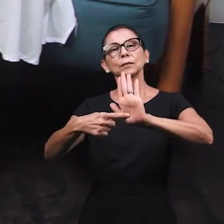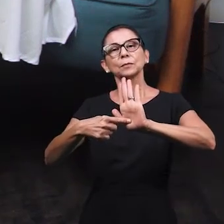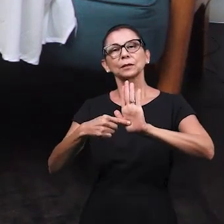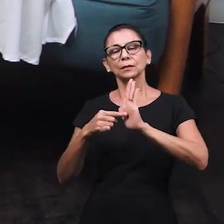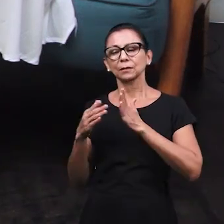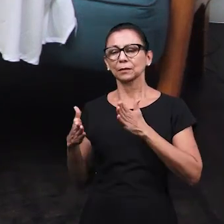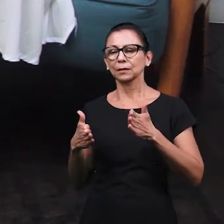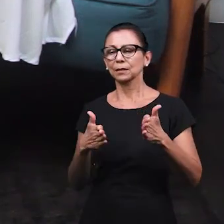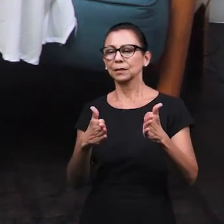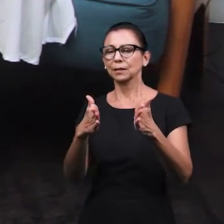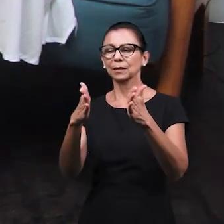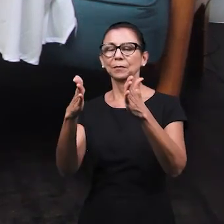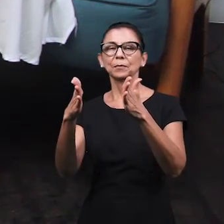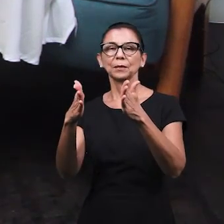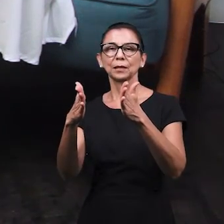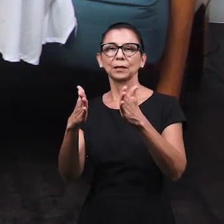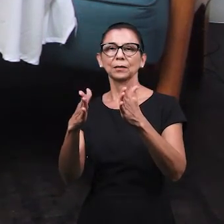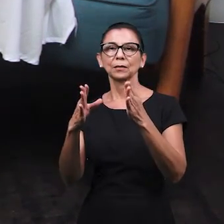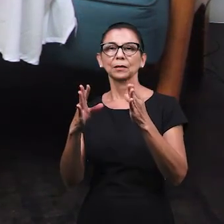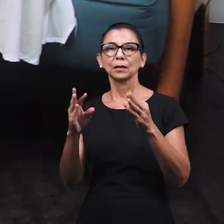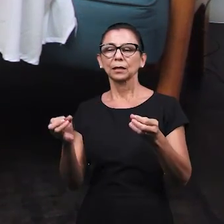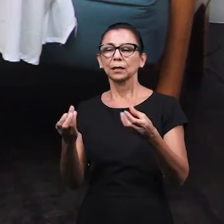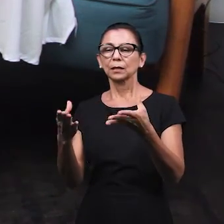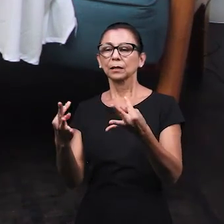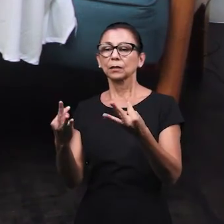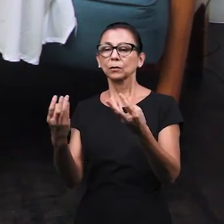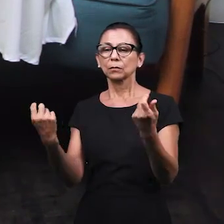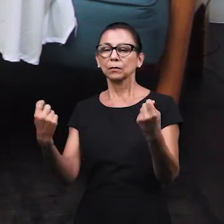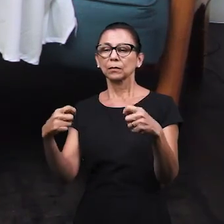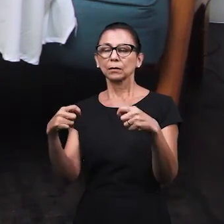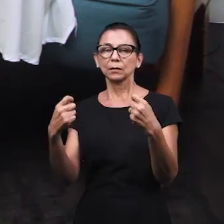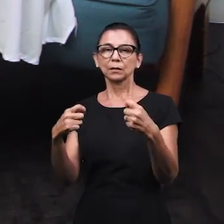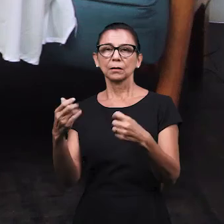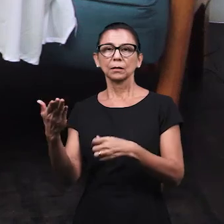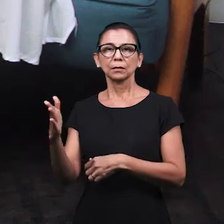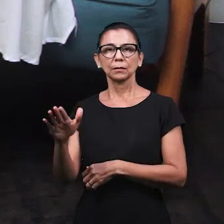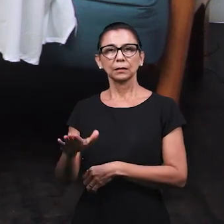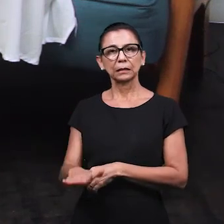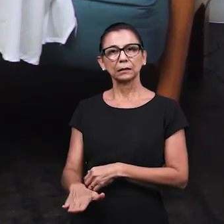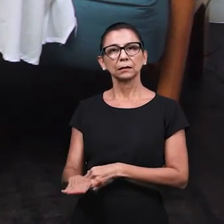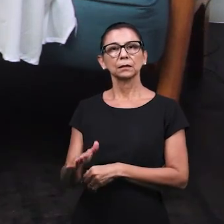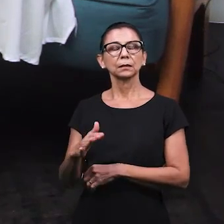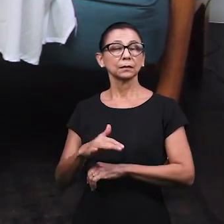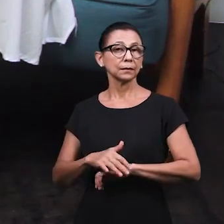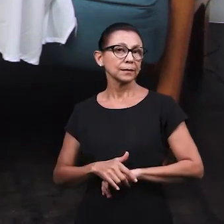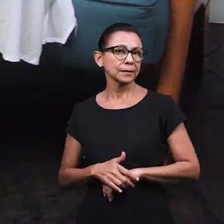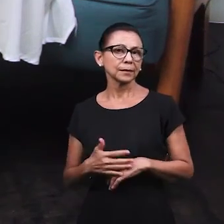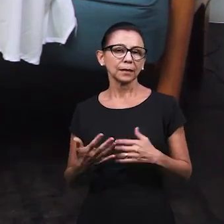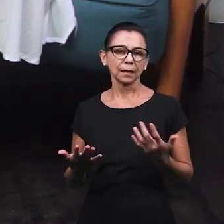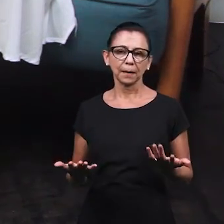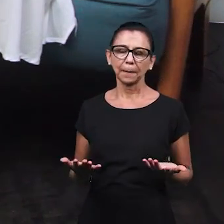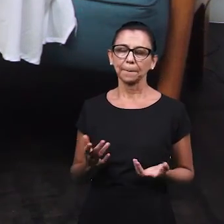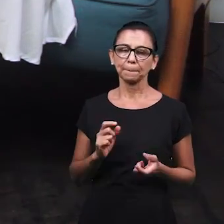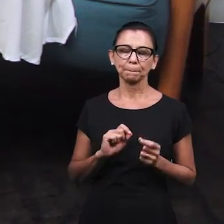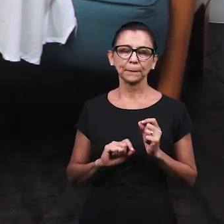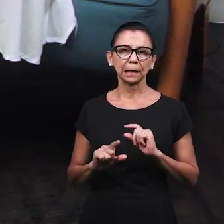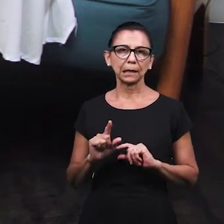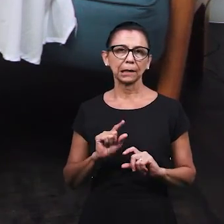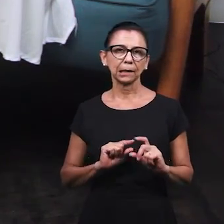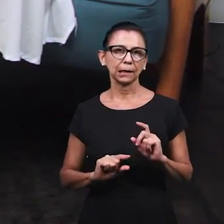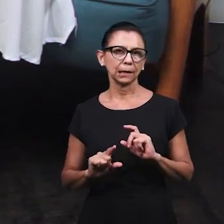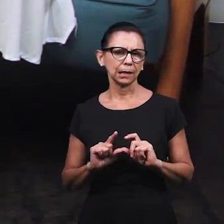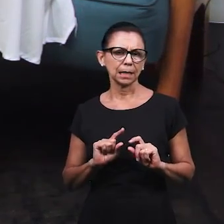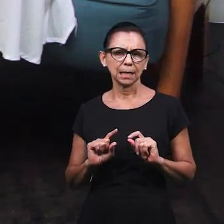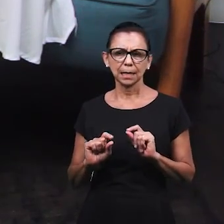vai clarear esse caminho e dar à criança todo o recurso para que ela possa caminhar